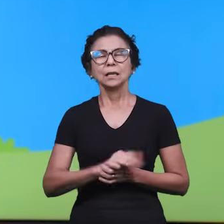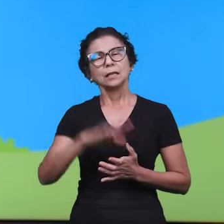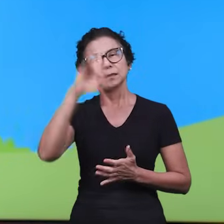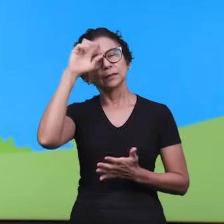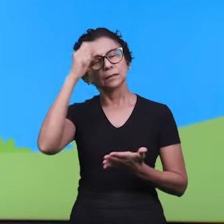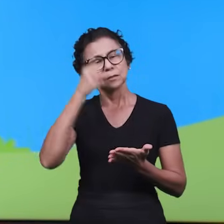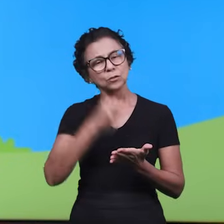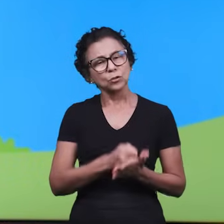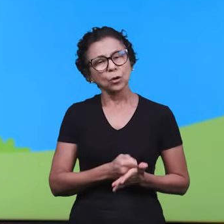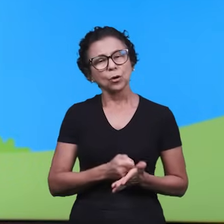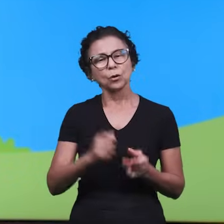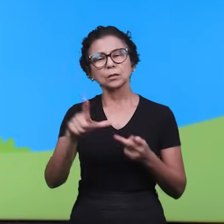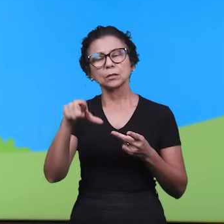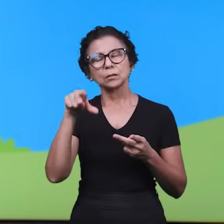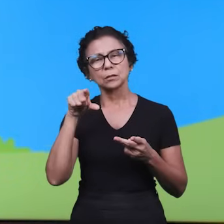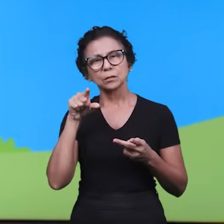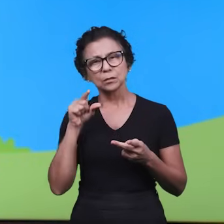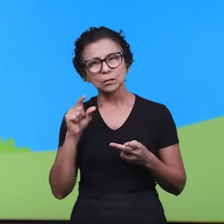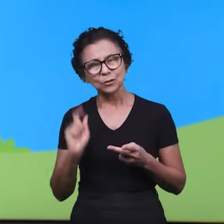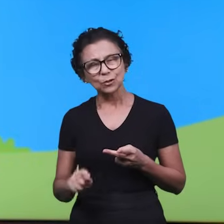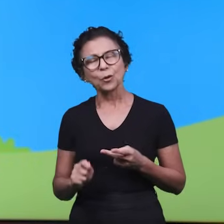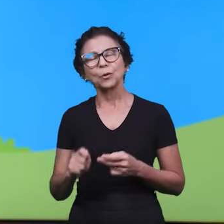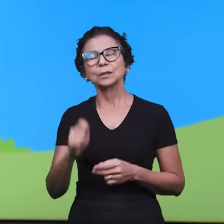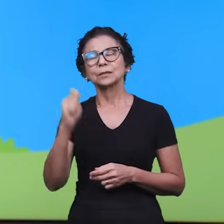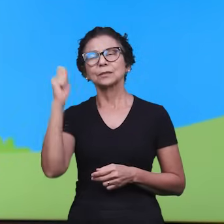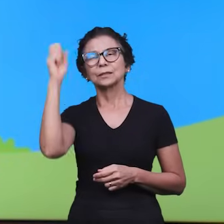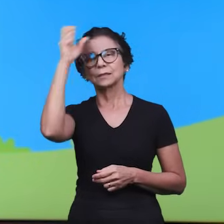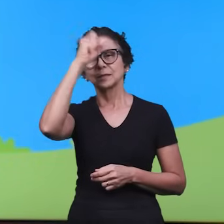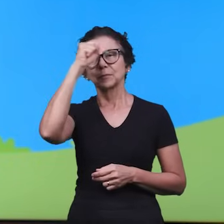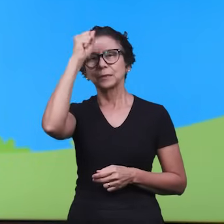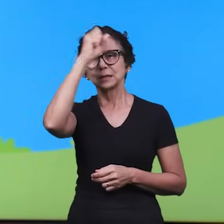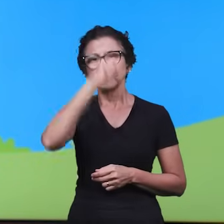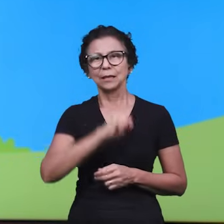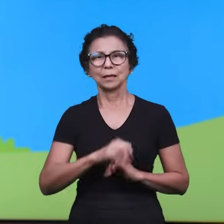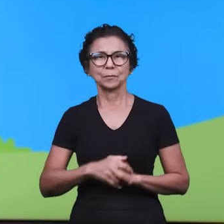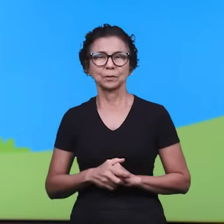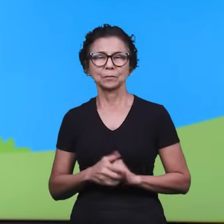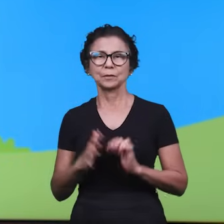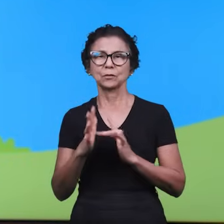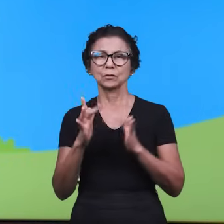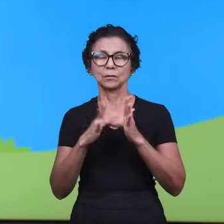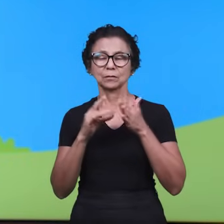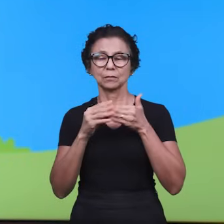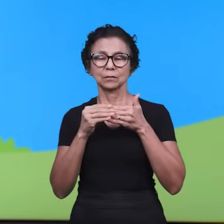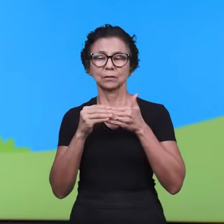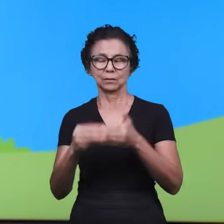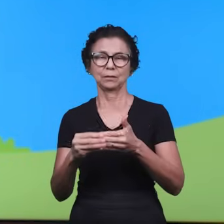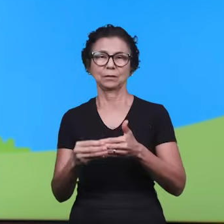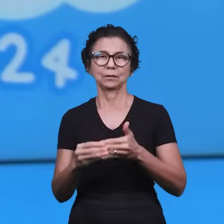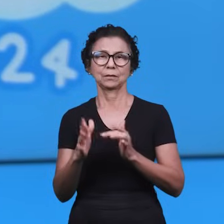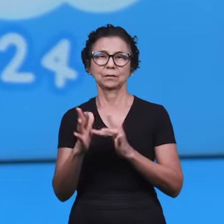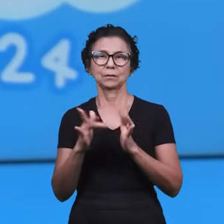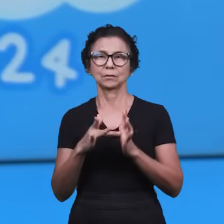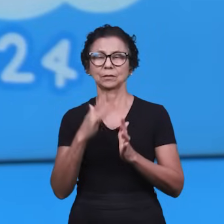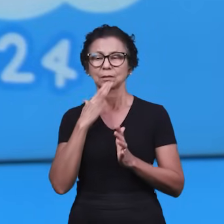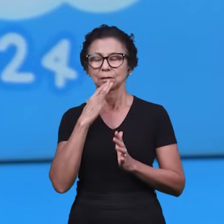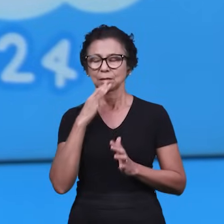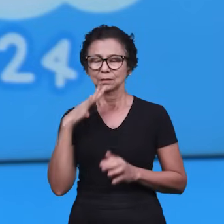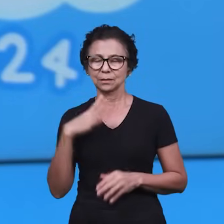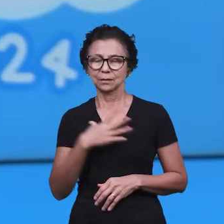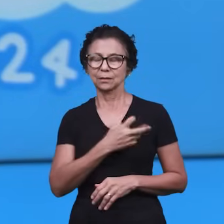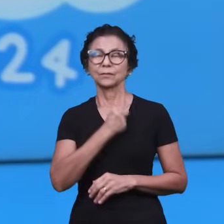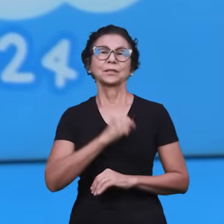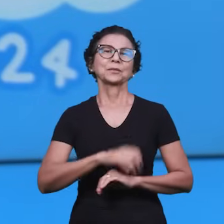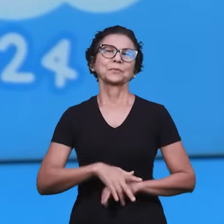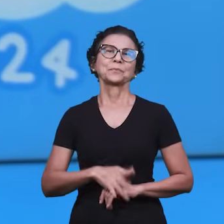Conhecendo a palavra, nós conhecemos Jesus, que está vivo e é o nosso Salvador. E muito em